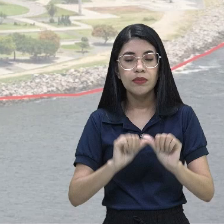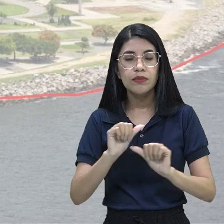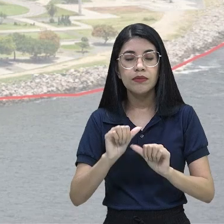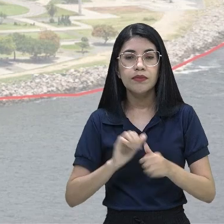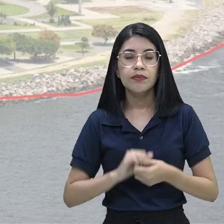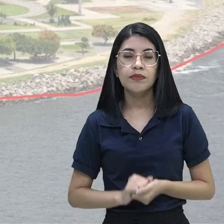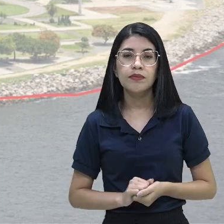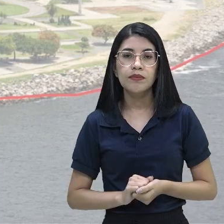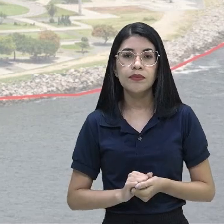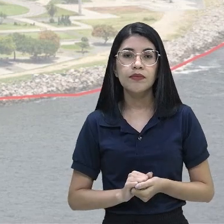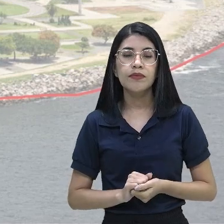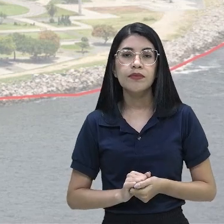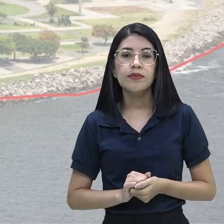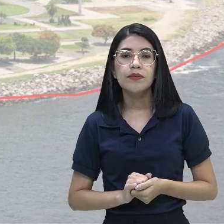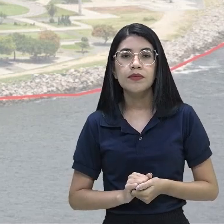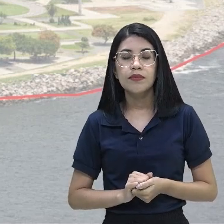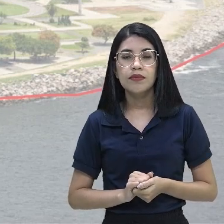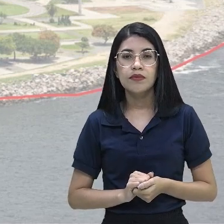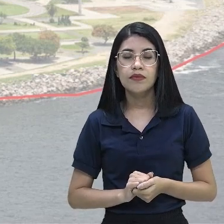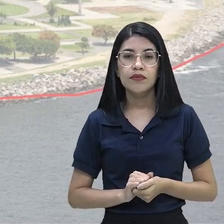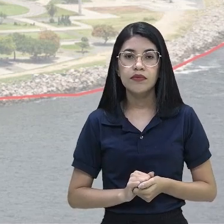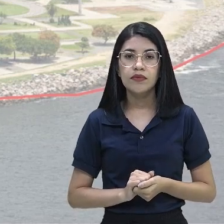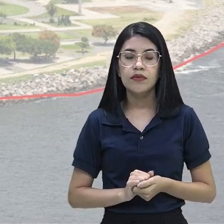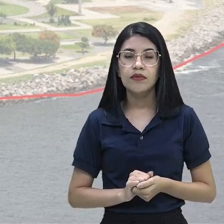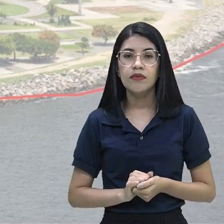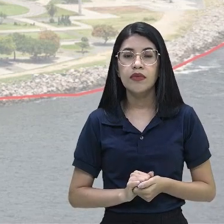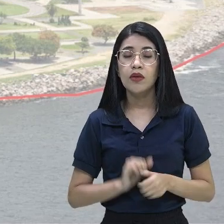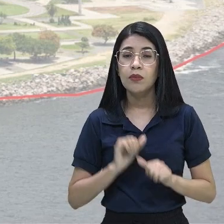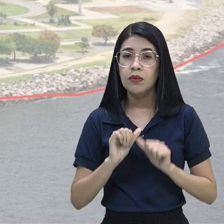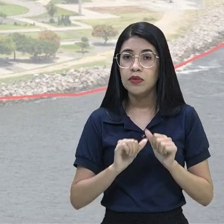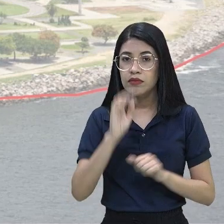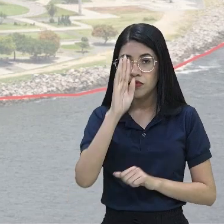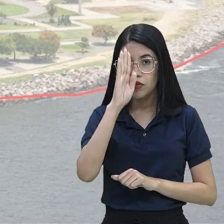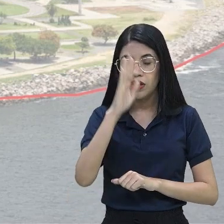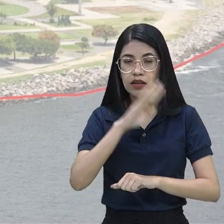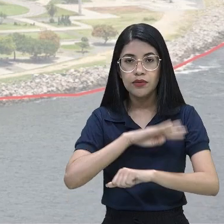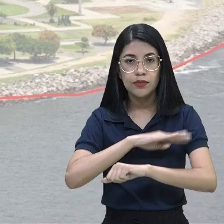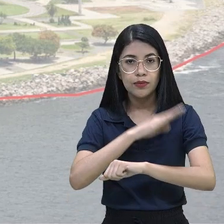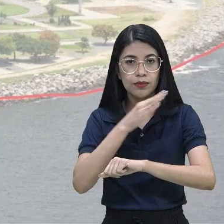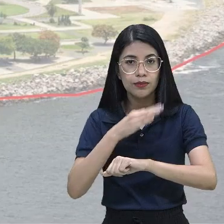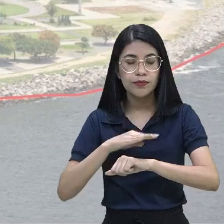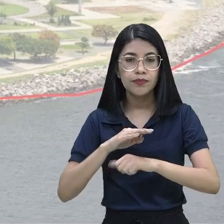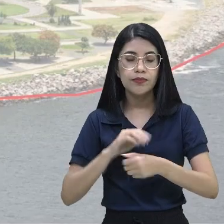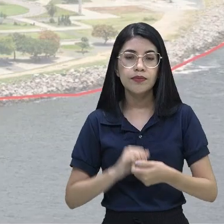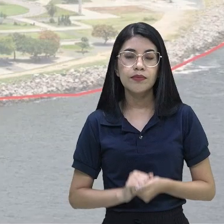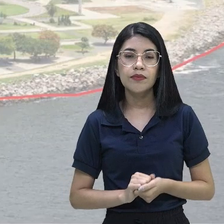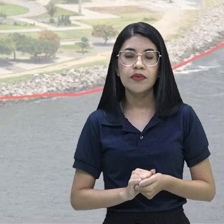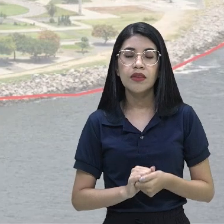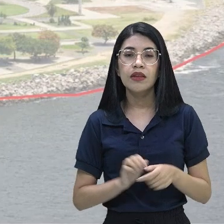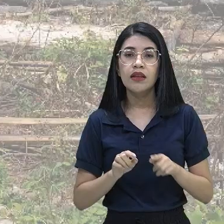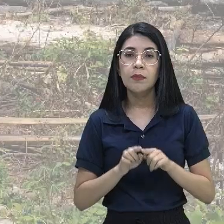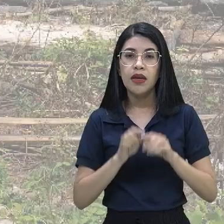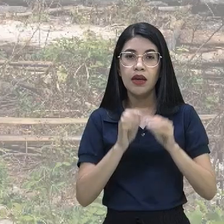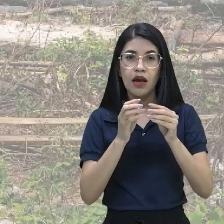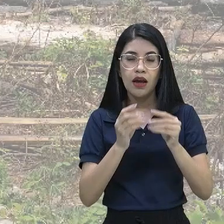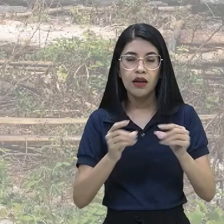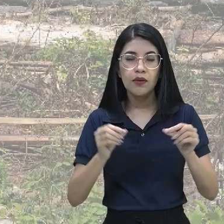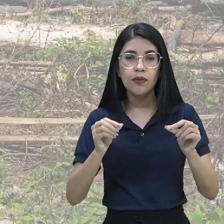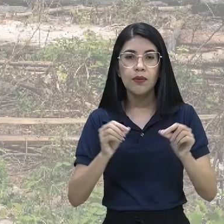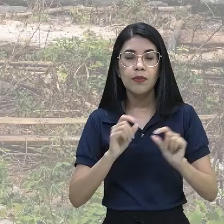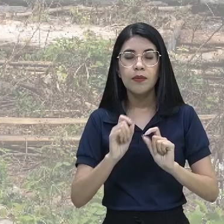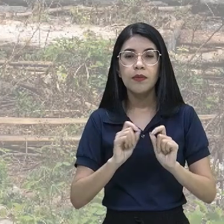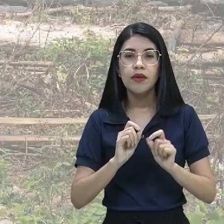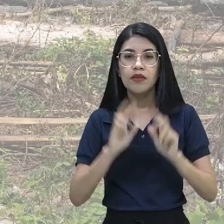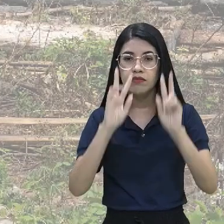que foi o homem. Uma modificação direta no relevo. Erosão e atividades humanas, podemos falar também